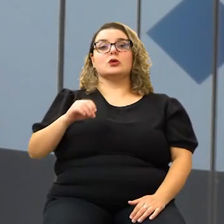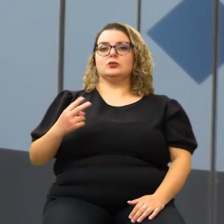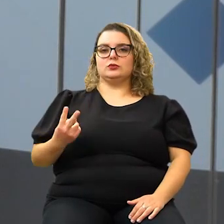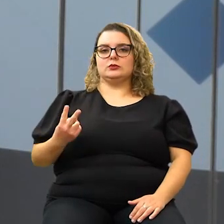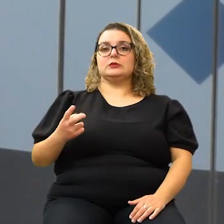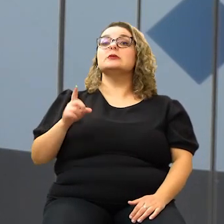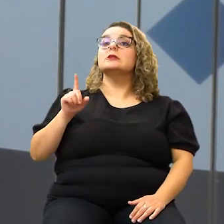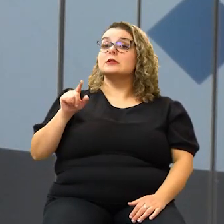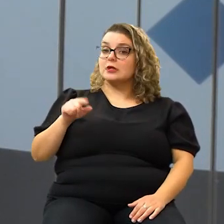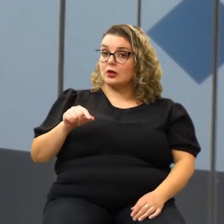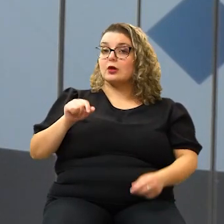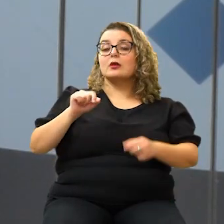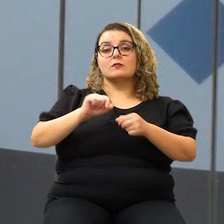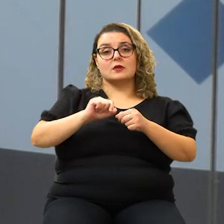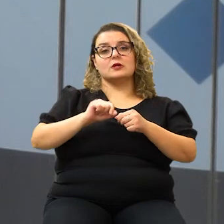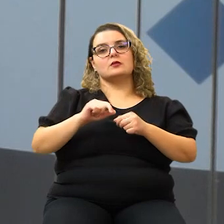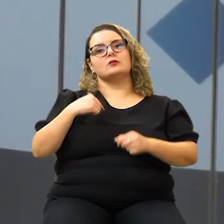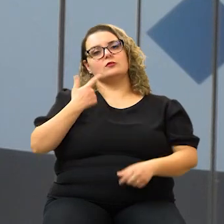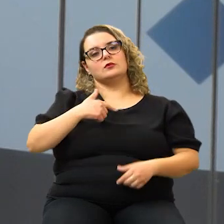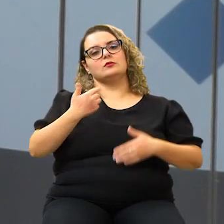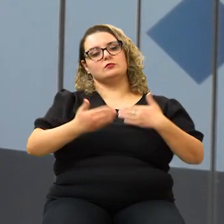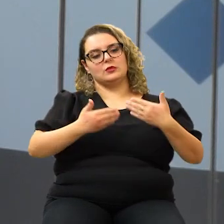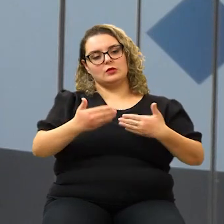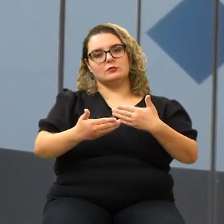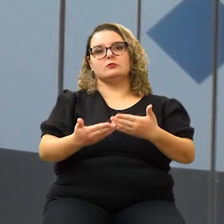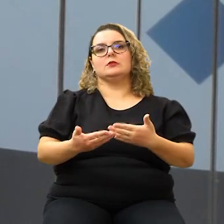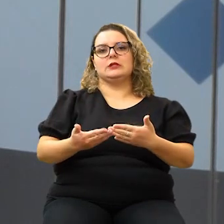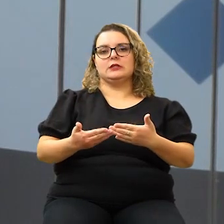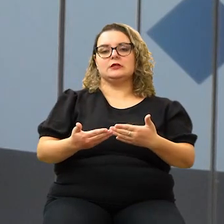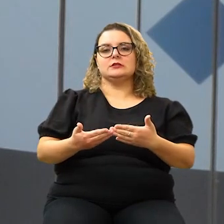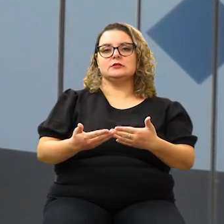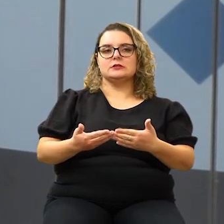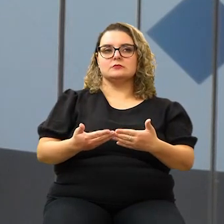isso que vem fazendo com que a gente tenha